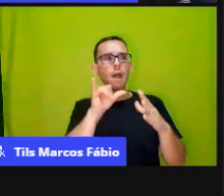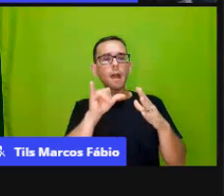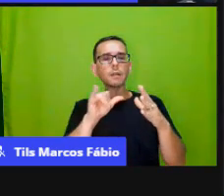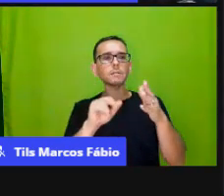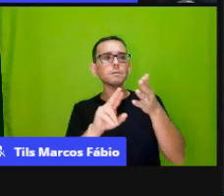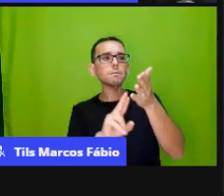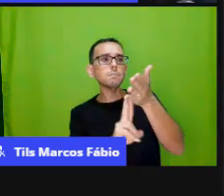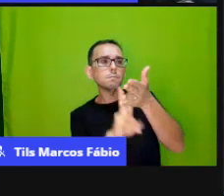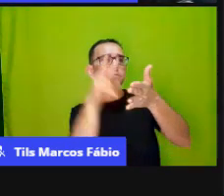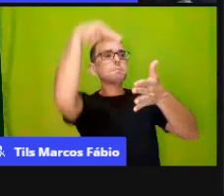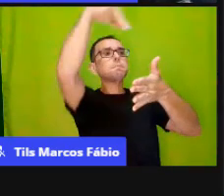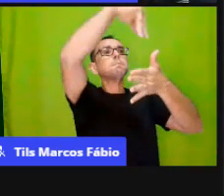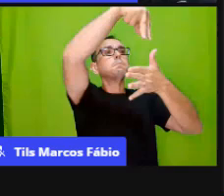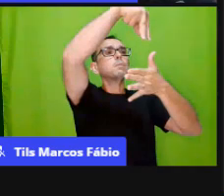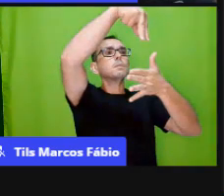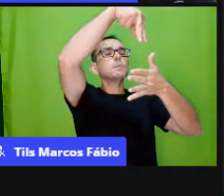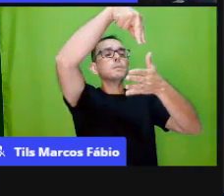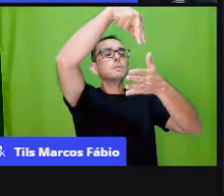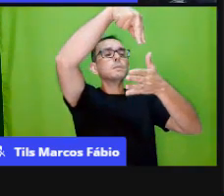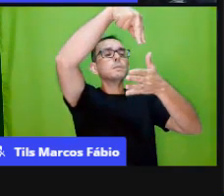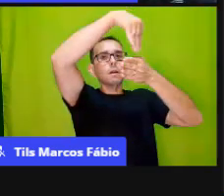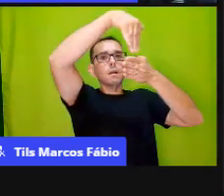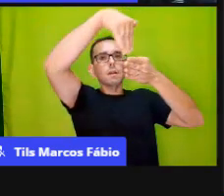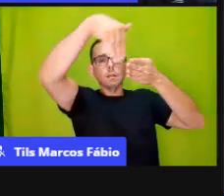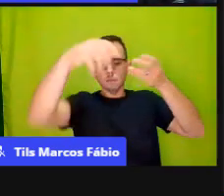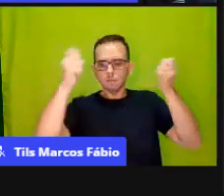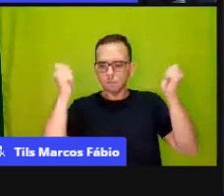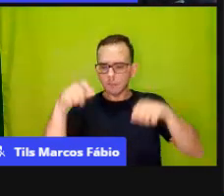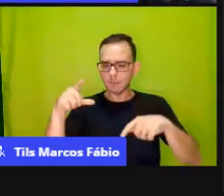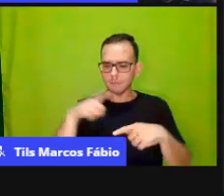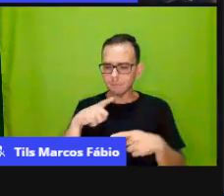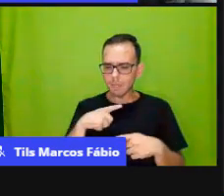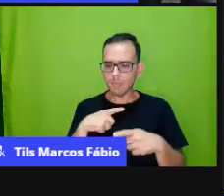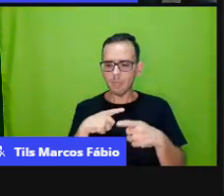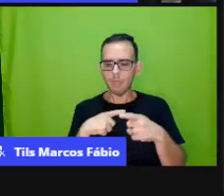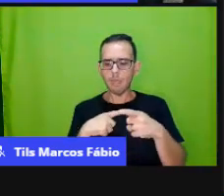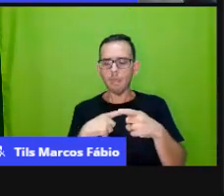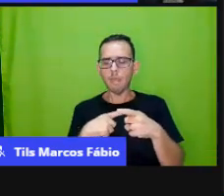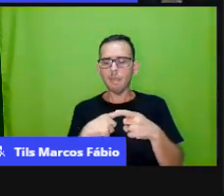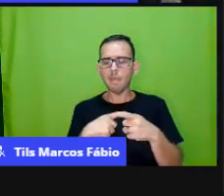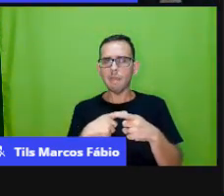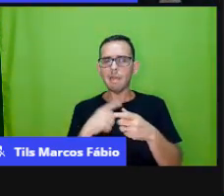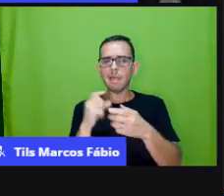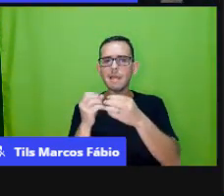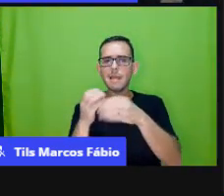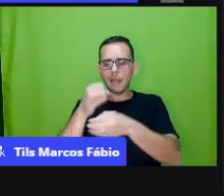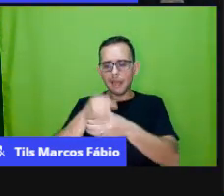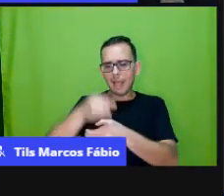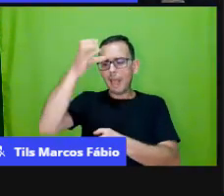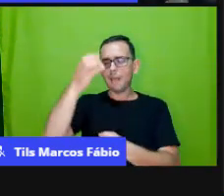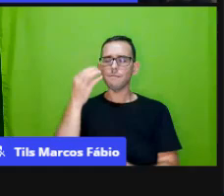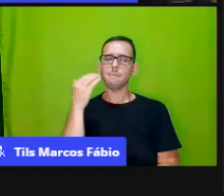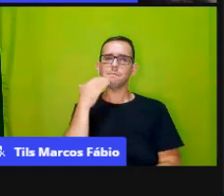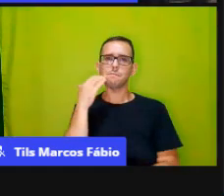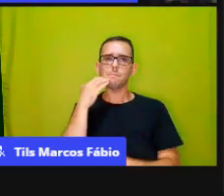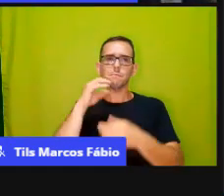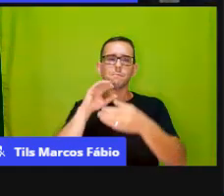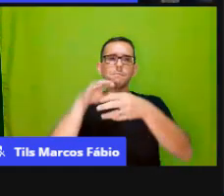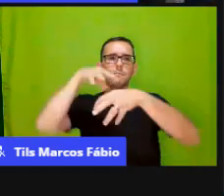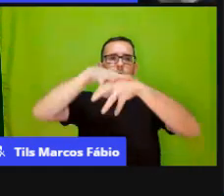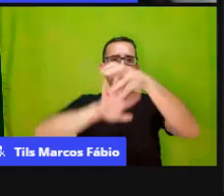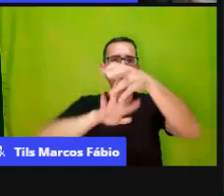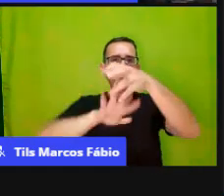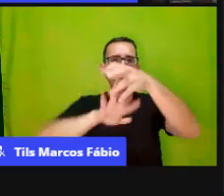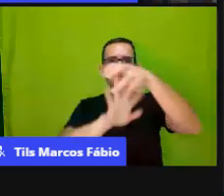posso fazer essas estruturas com garrafa PET, que ele põe a patinha ali, a garrafa gira, ele não consegue